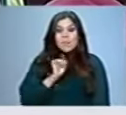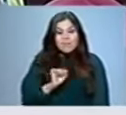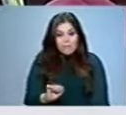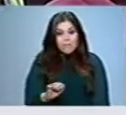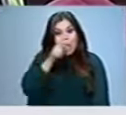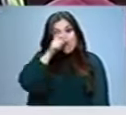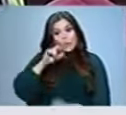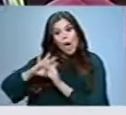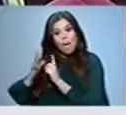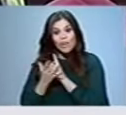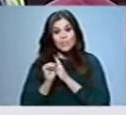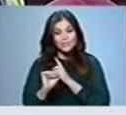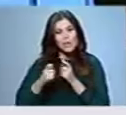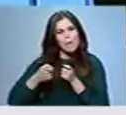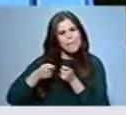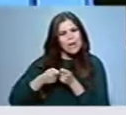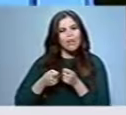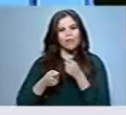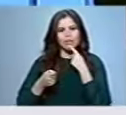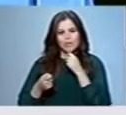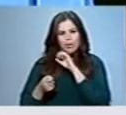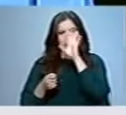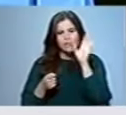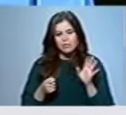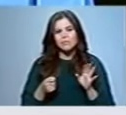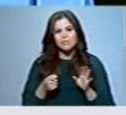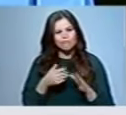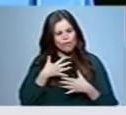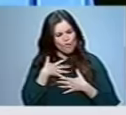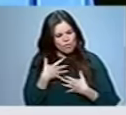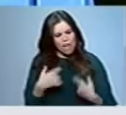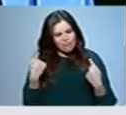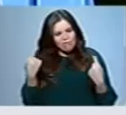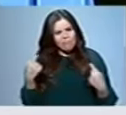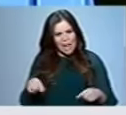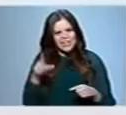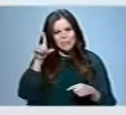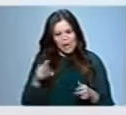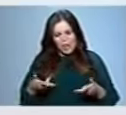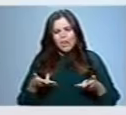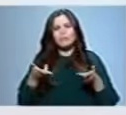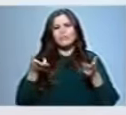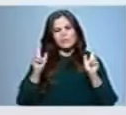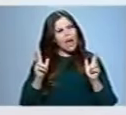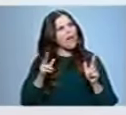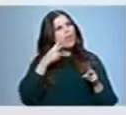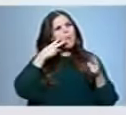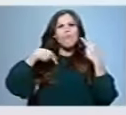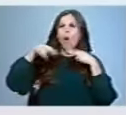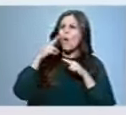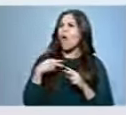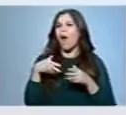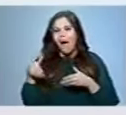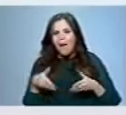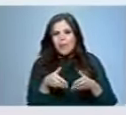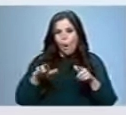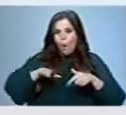mais próximas, já se tinham percebido que tu tinhas essa vontade, essa liberdade de procurar o teu